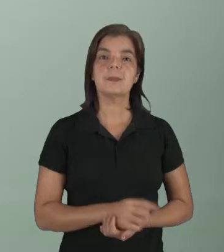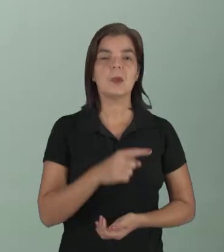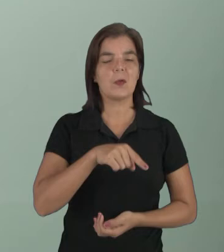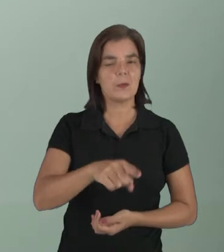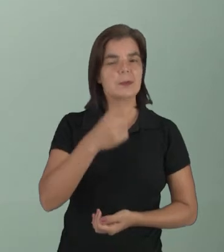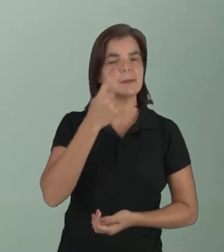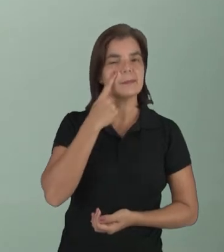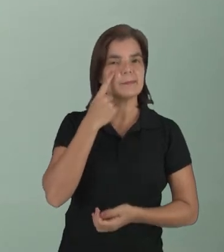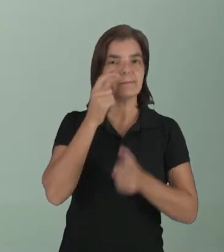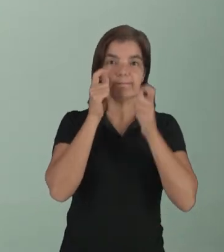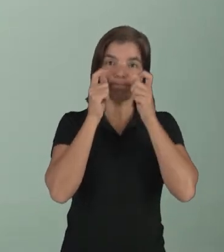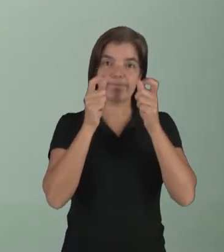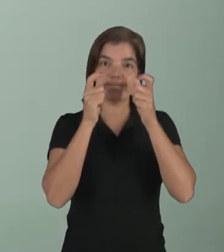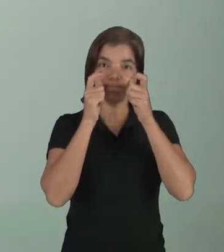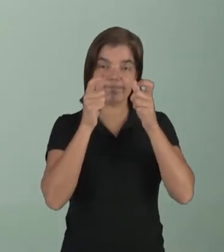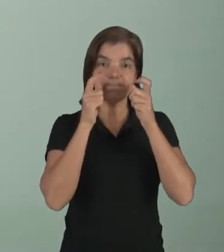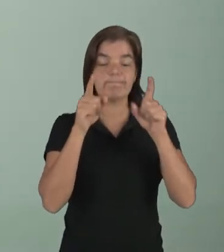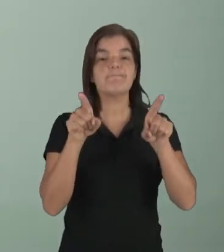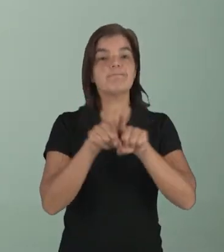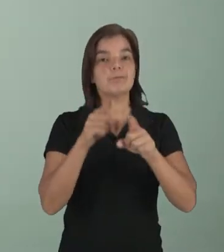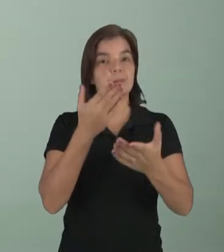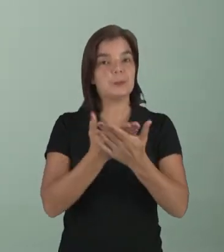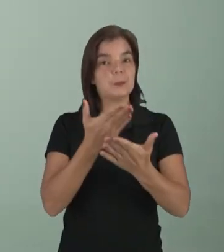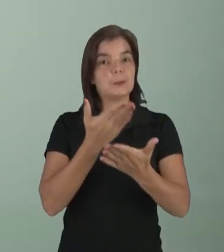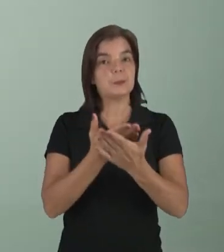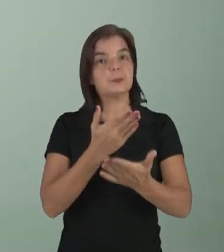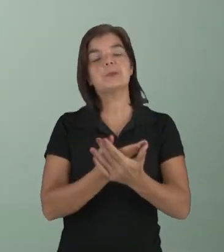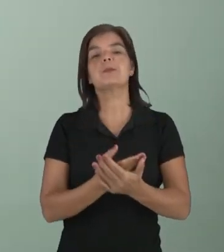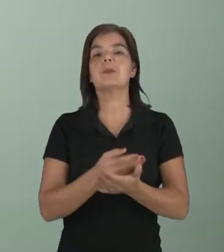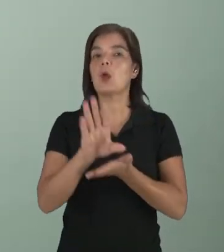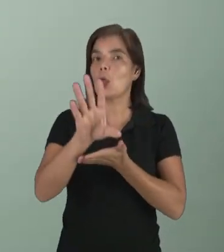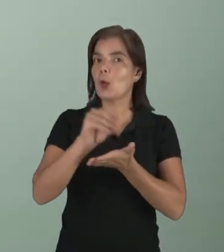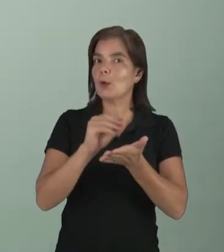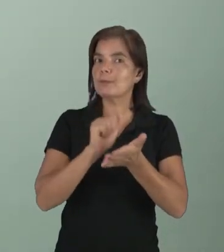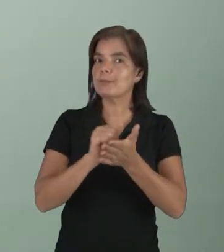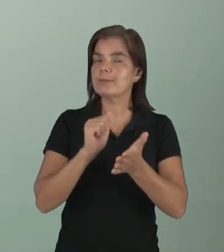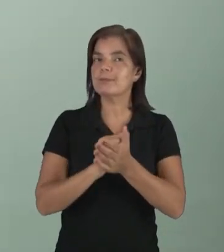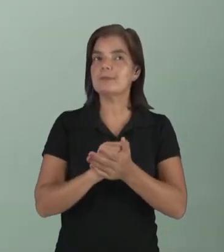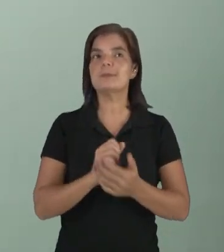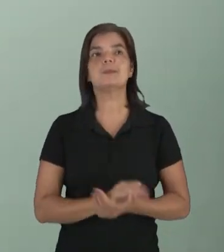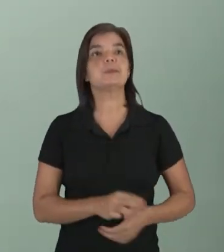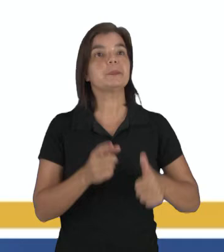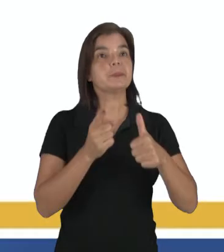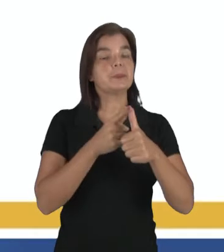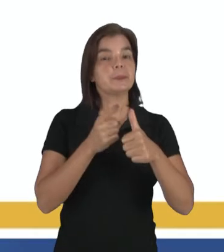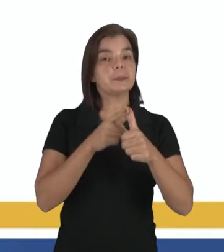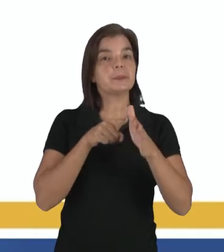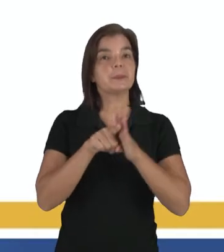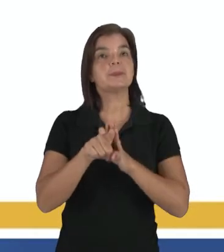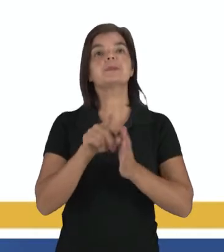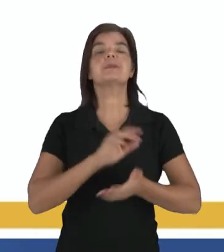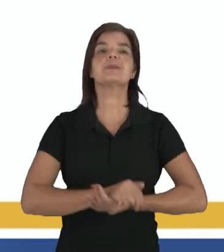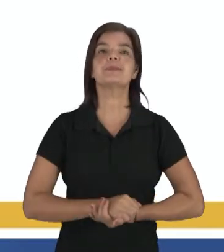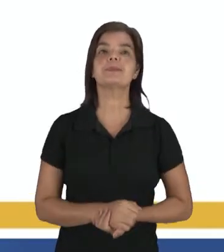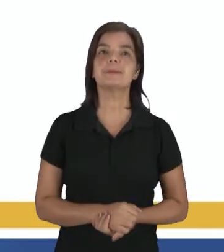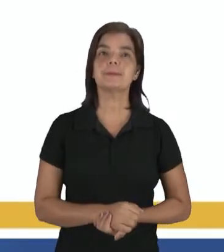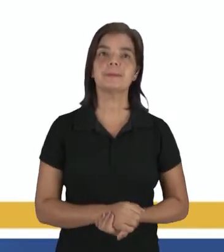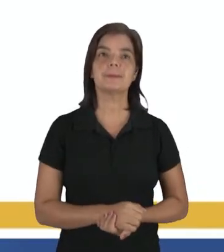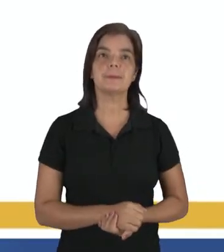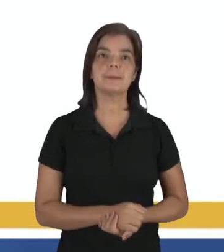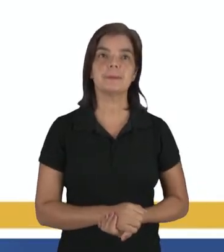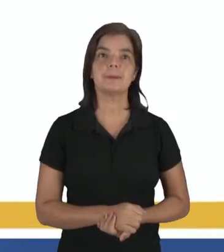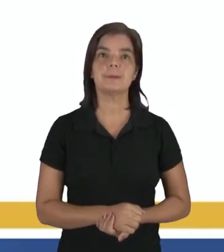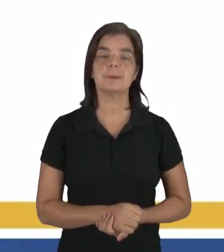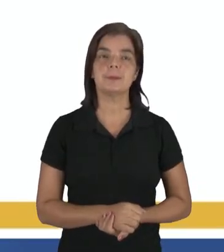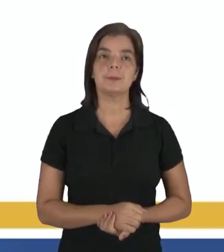ver se vocês estão prestando atenção, bem ligadinhos na aula e copiando tudo. Então vamos lá, na primeira questão. Fill in the